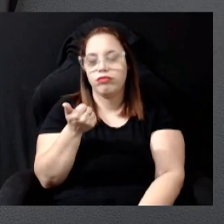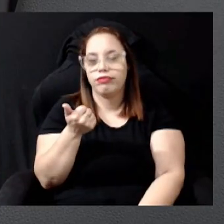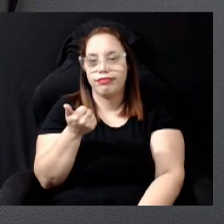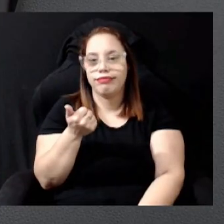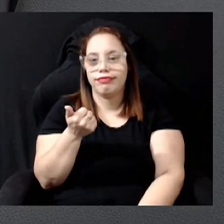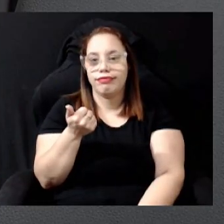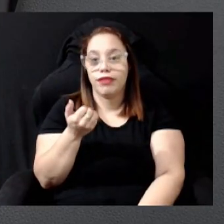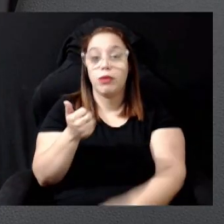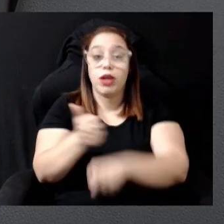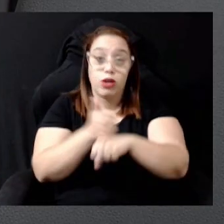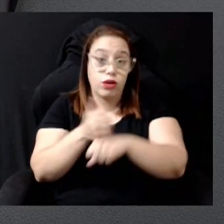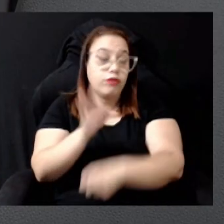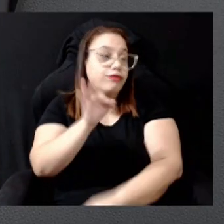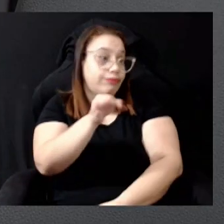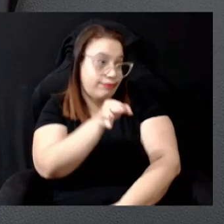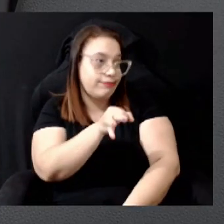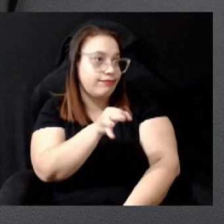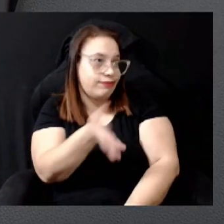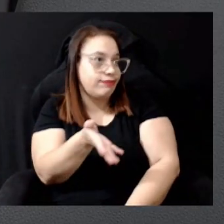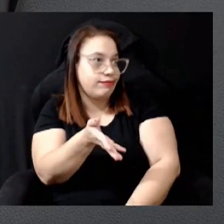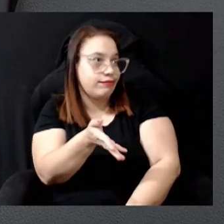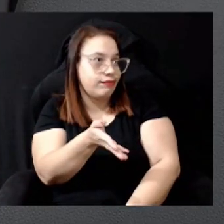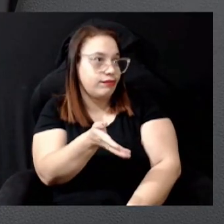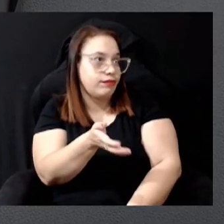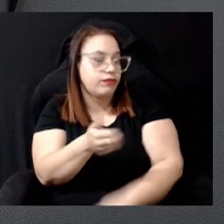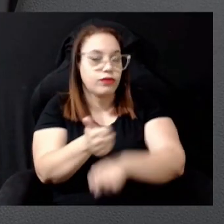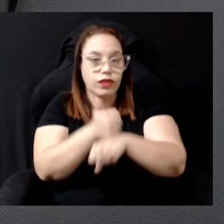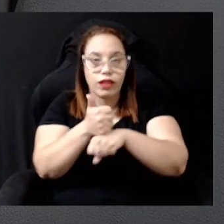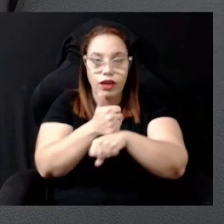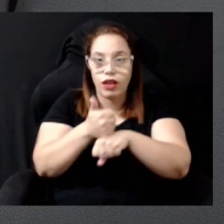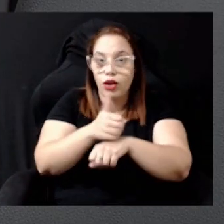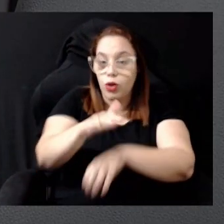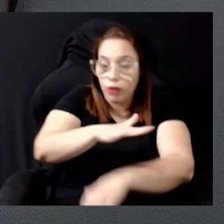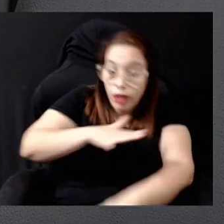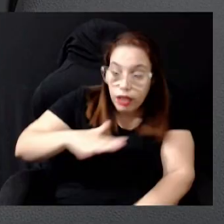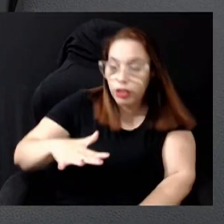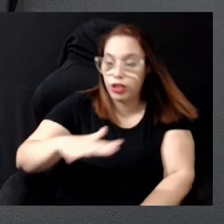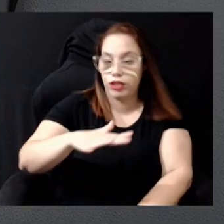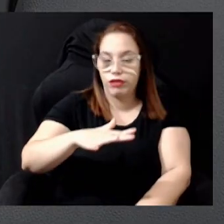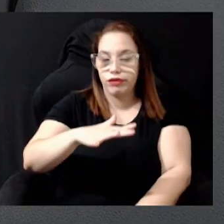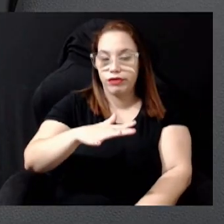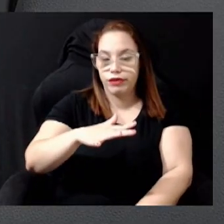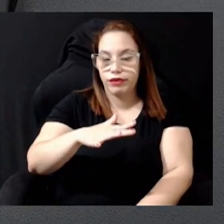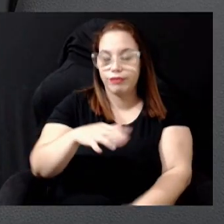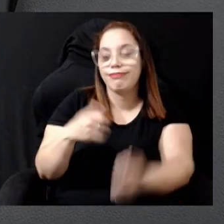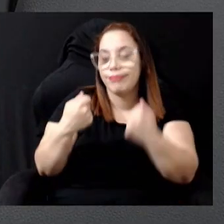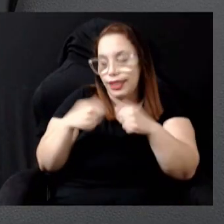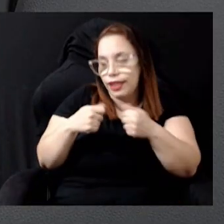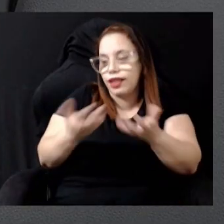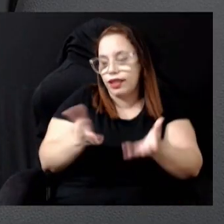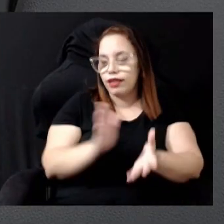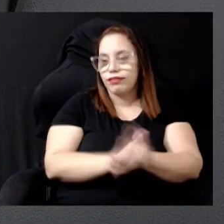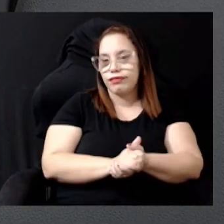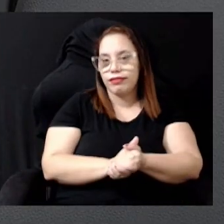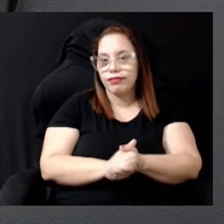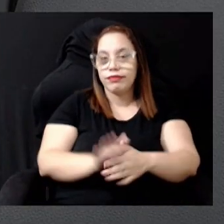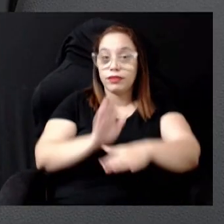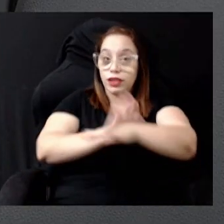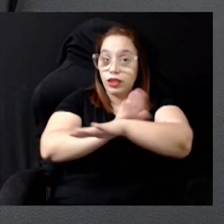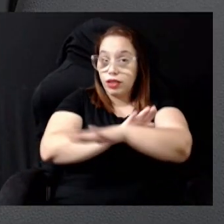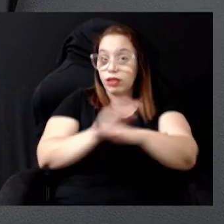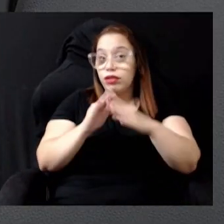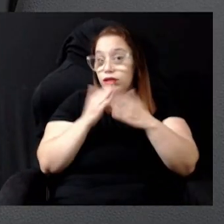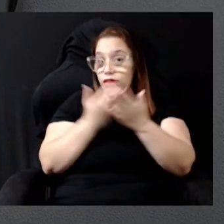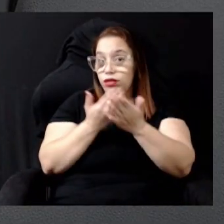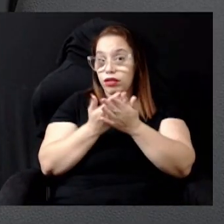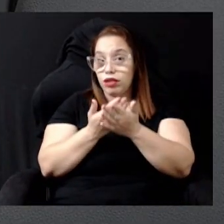Sem dúvida nenhuma, a requalificação daquela região é necessário e com a vinda da escola isso vai acontecer, porque melhora a